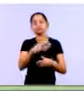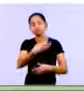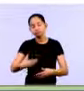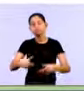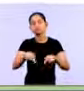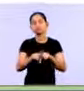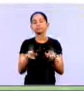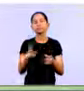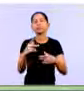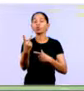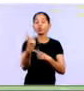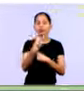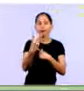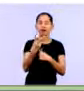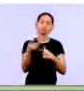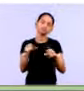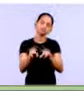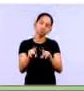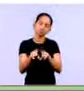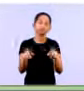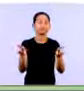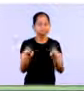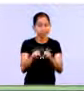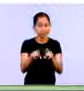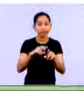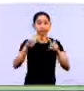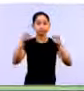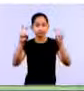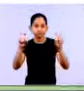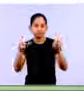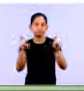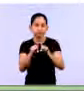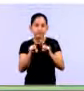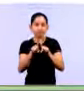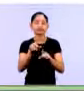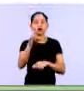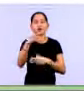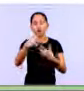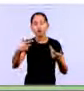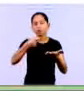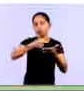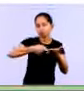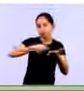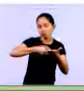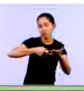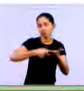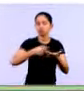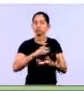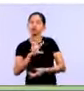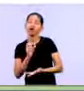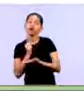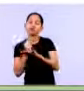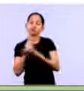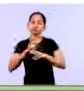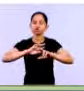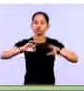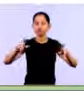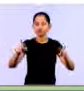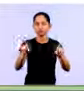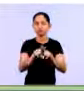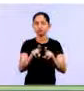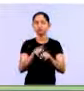empréstimos compulsórios. Ainda trataremos de obrigação tributária e competência tributária, os